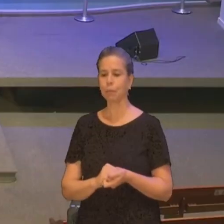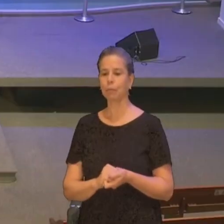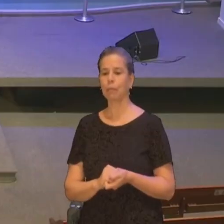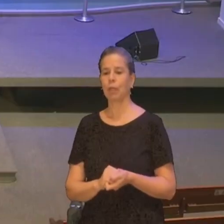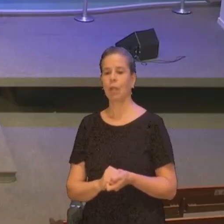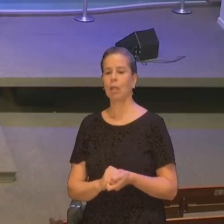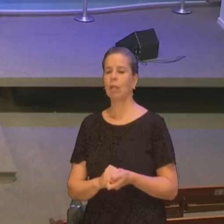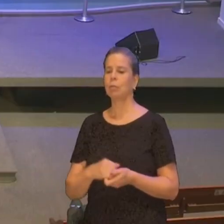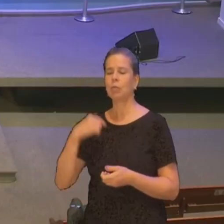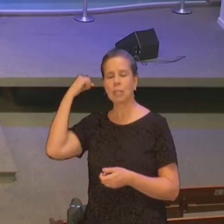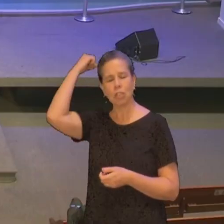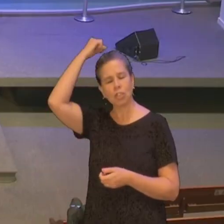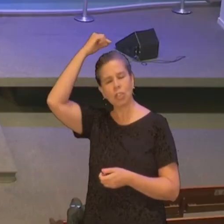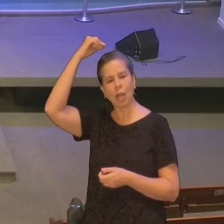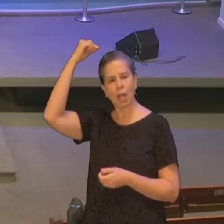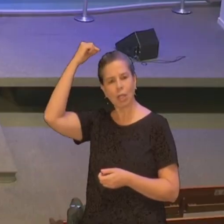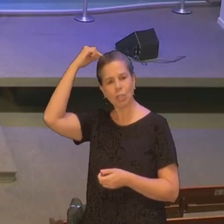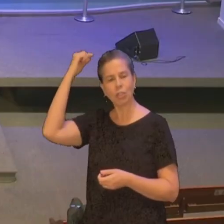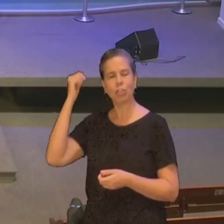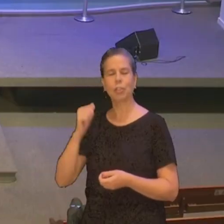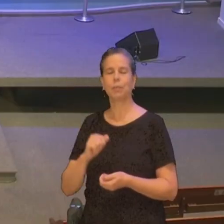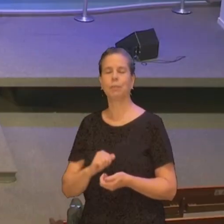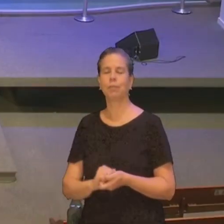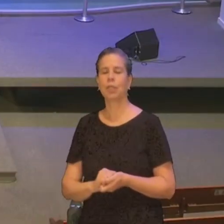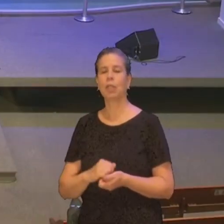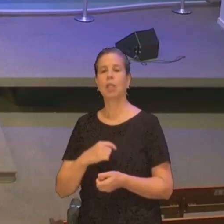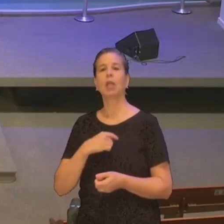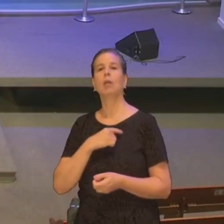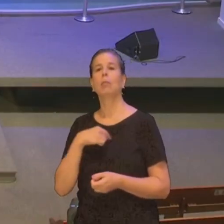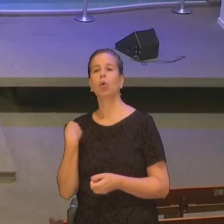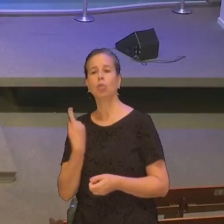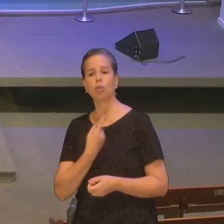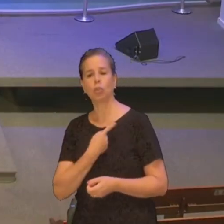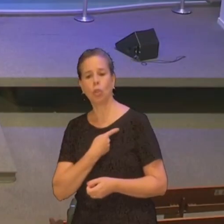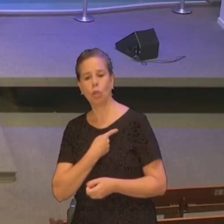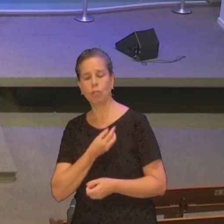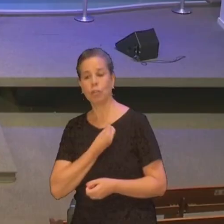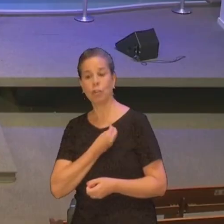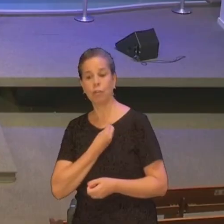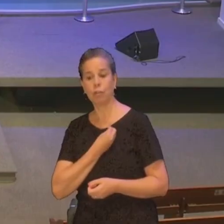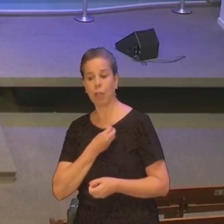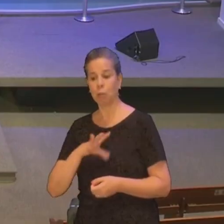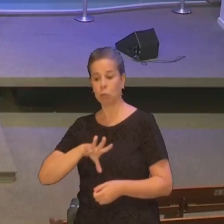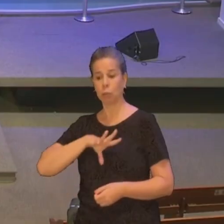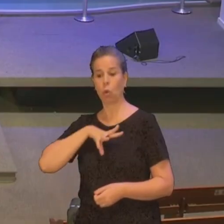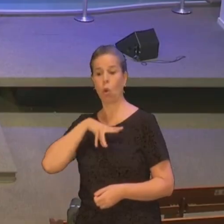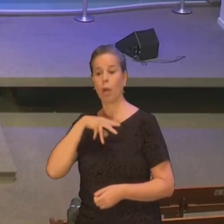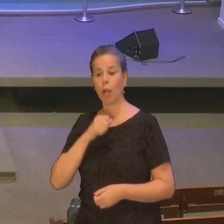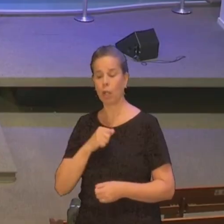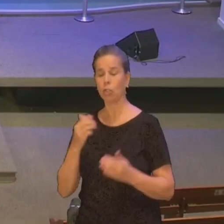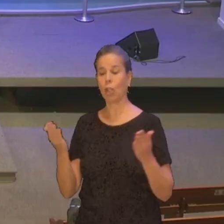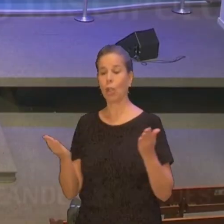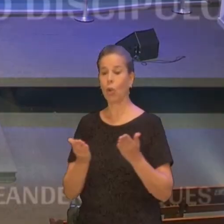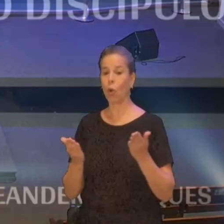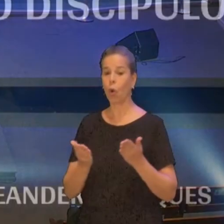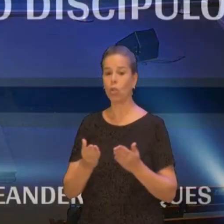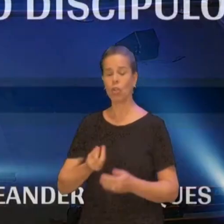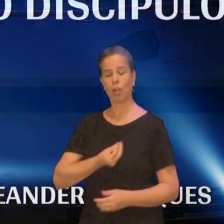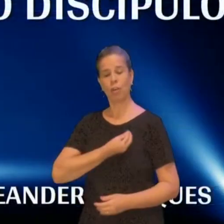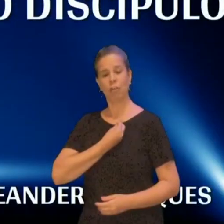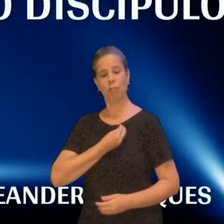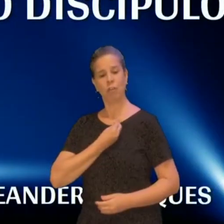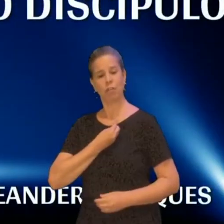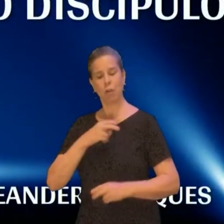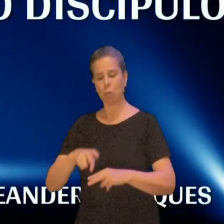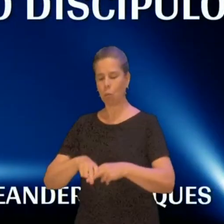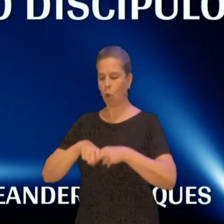por santidade. O pastor Josué nos falou sobre movidos por coragem e hoje movidos pelo amor. Eu quero então que